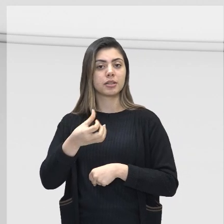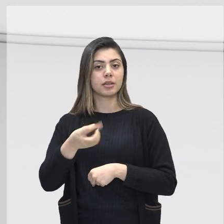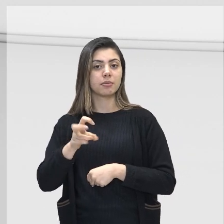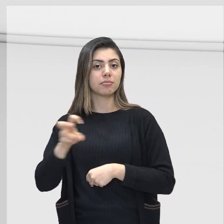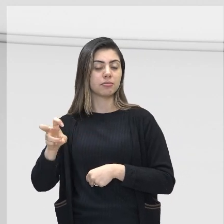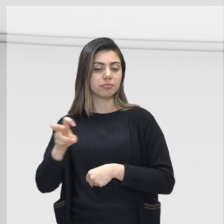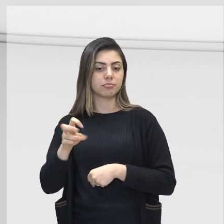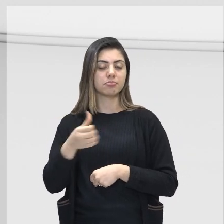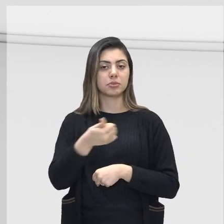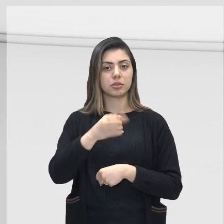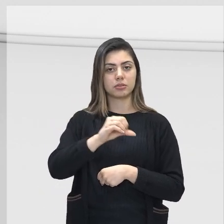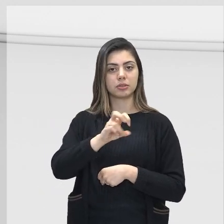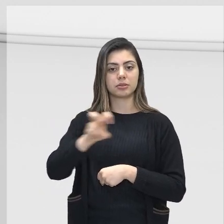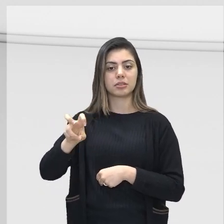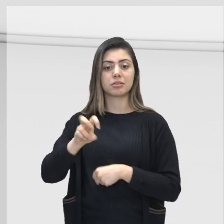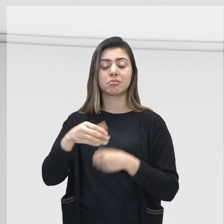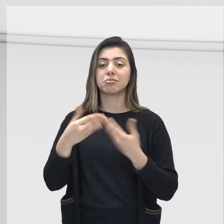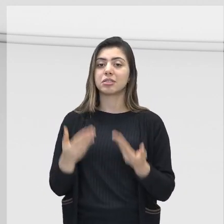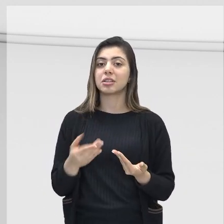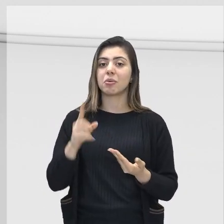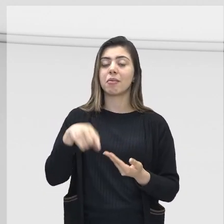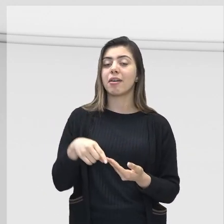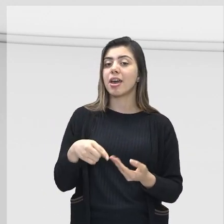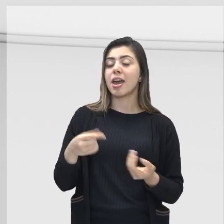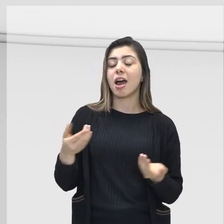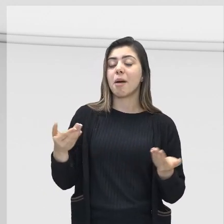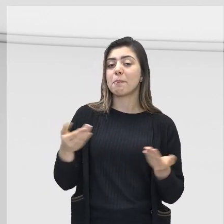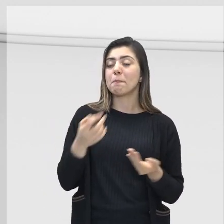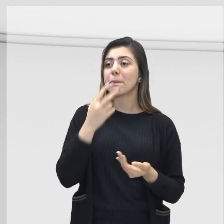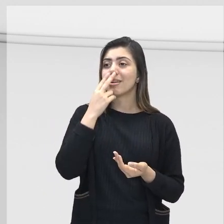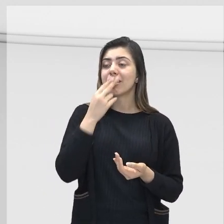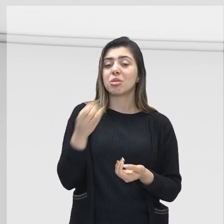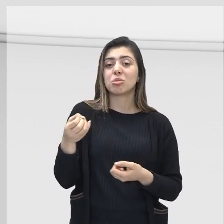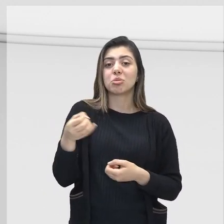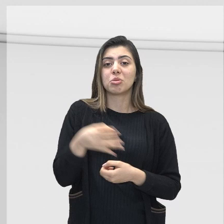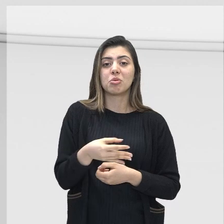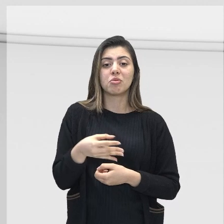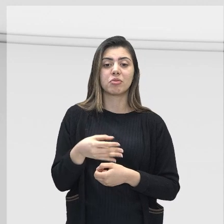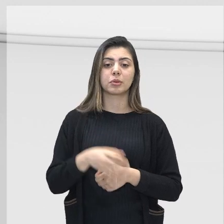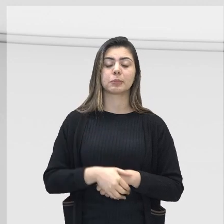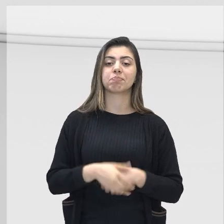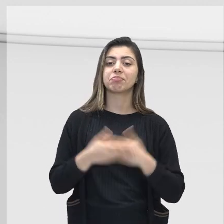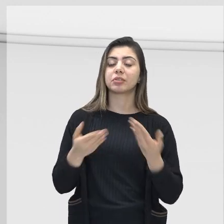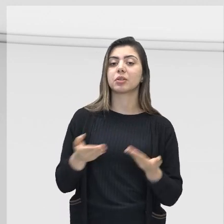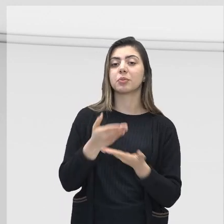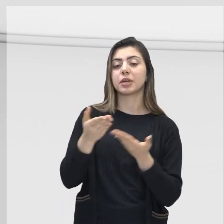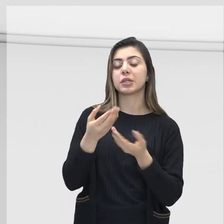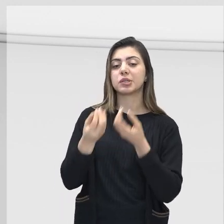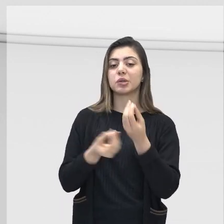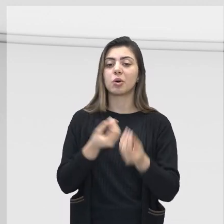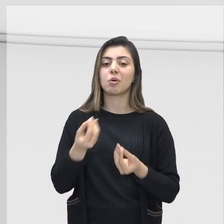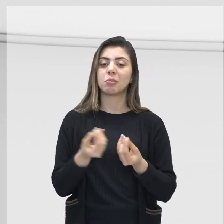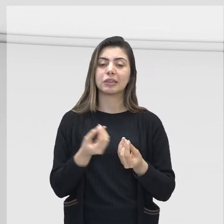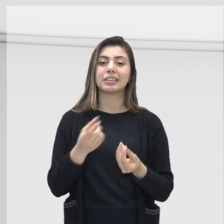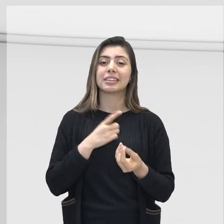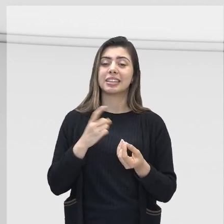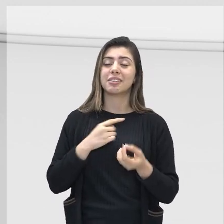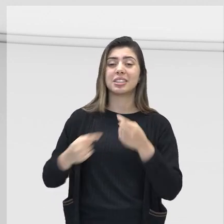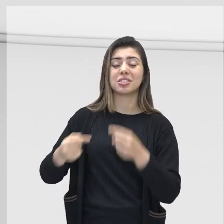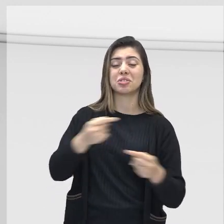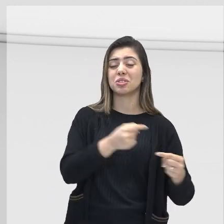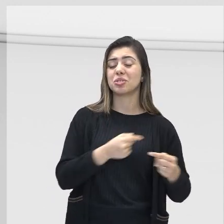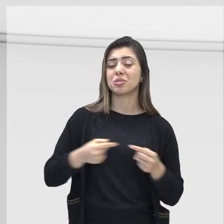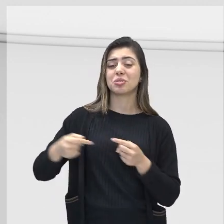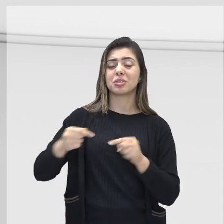1955. Então, são países de independência muito recente e ficaram independentes num contexto ali de intensos conflitos,